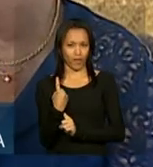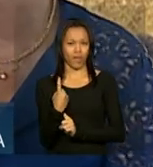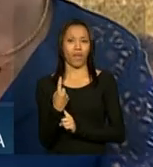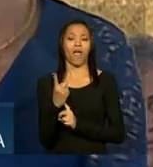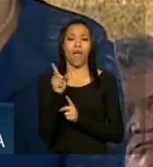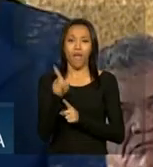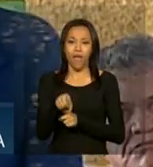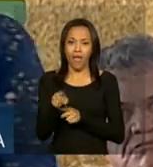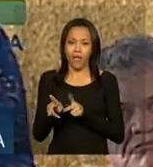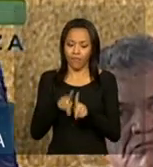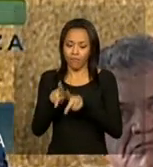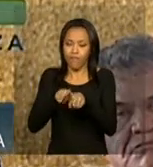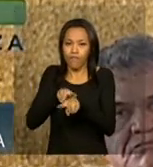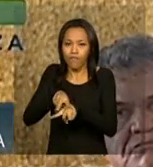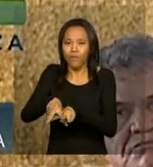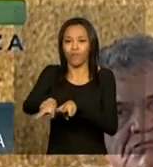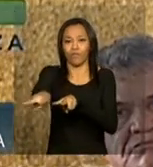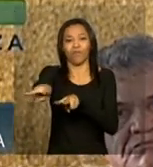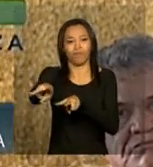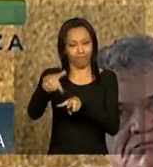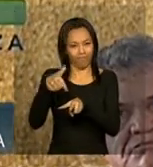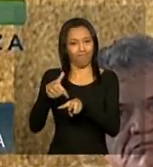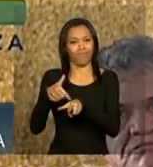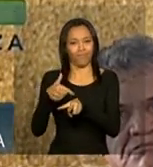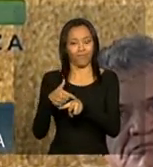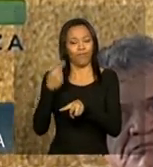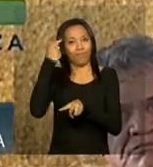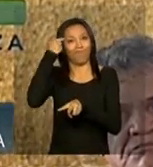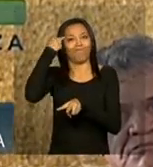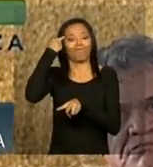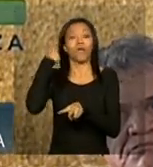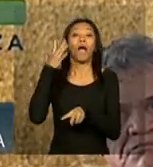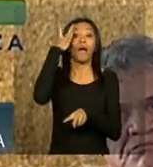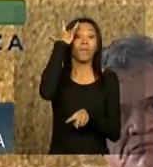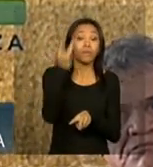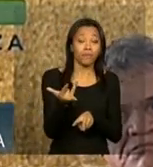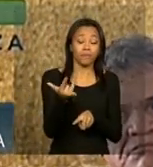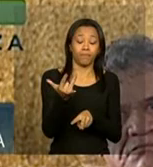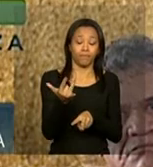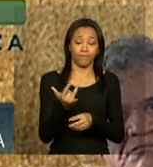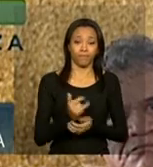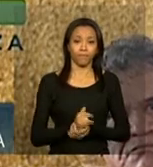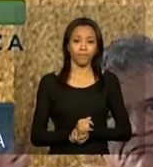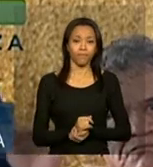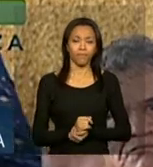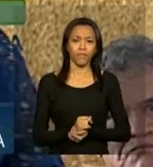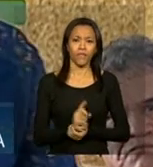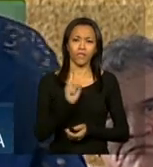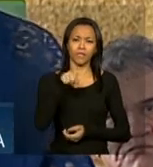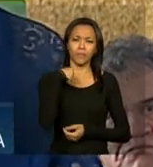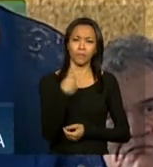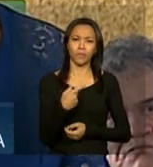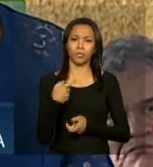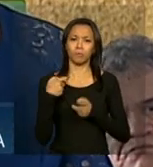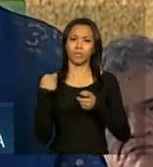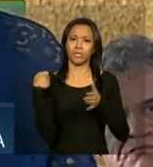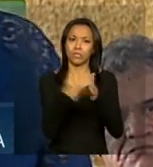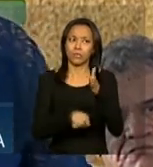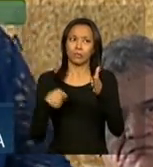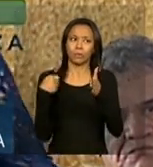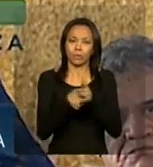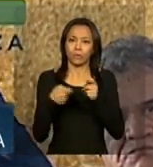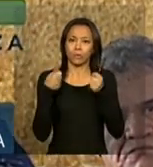ferrovia. Eu, de fato, tenho uma fixação em ferrovia. Amanhã, depois de uma luta grande,